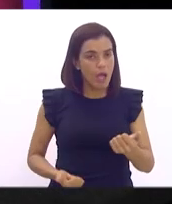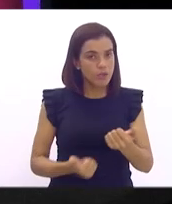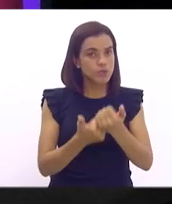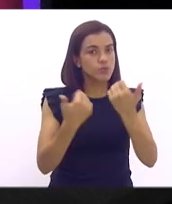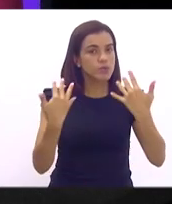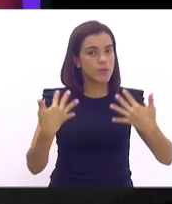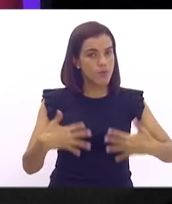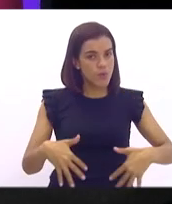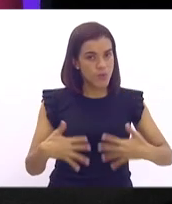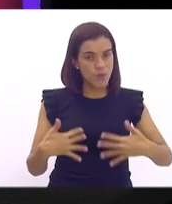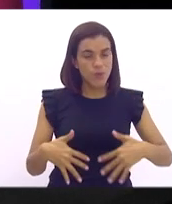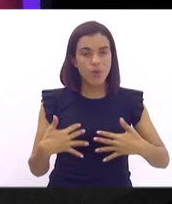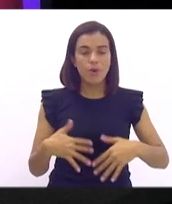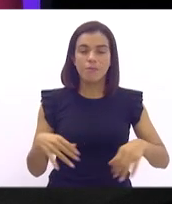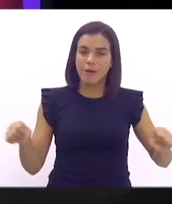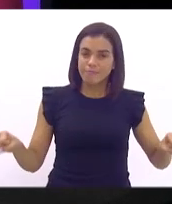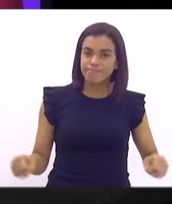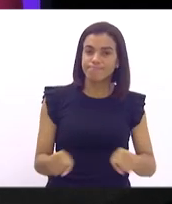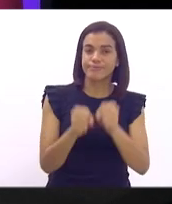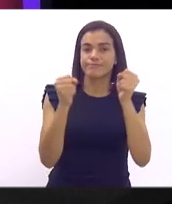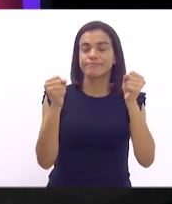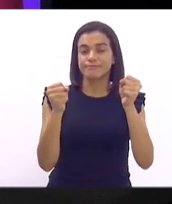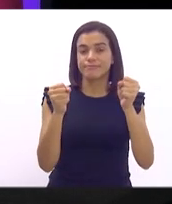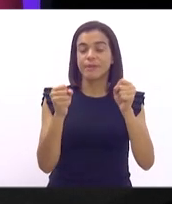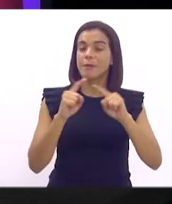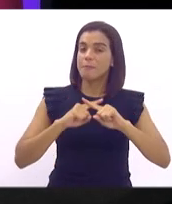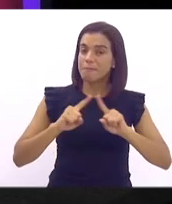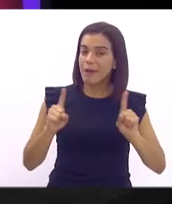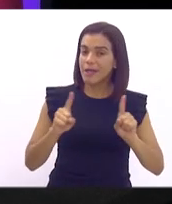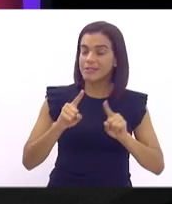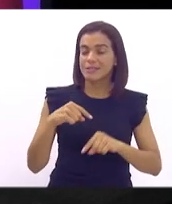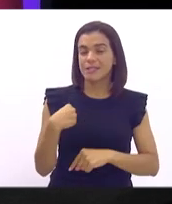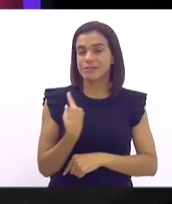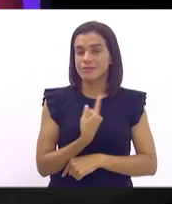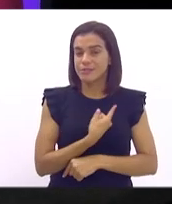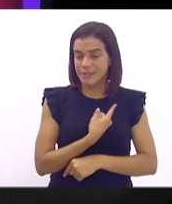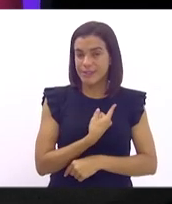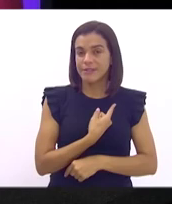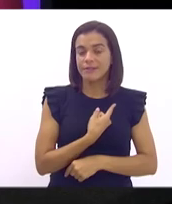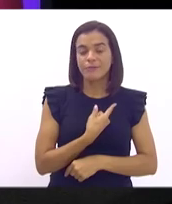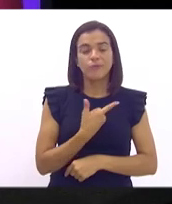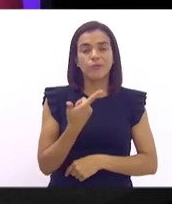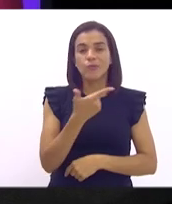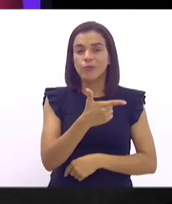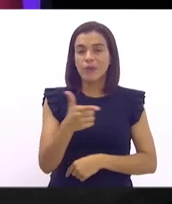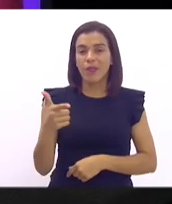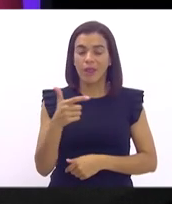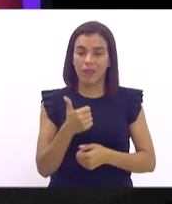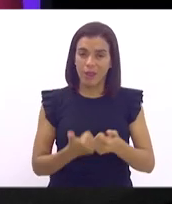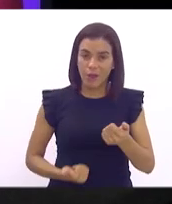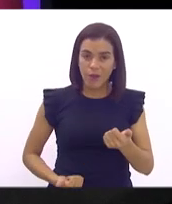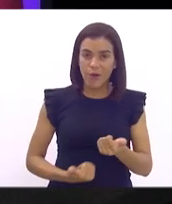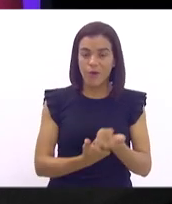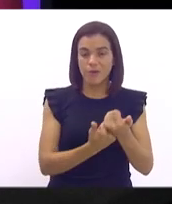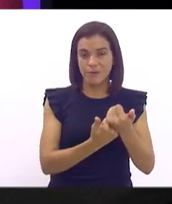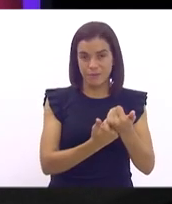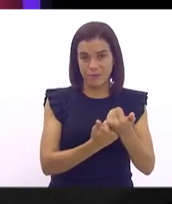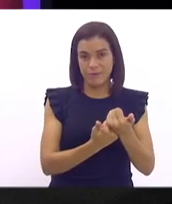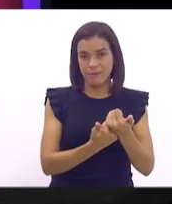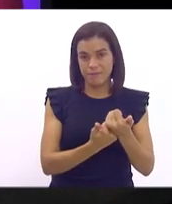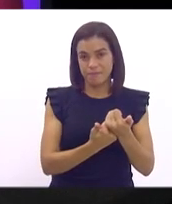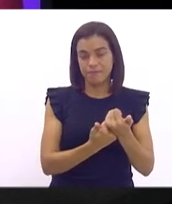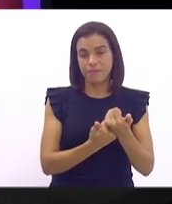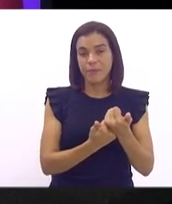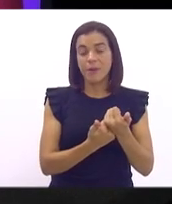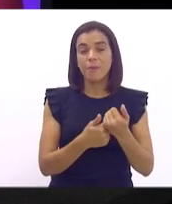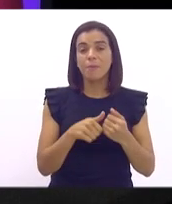muito, né, para a ruptura, mas a gente não vai contribuir para que ela não